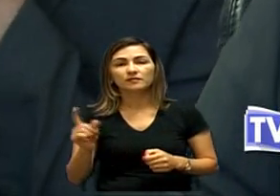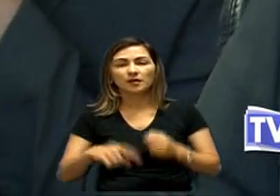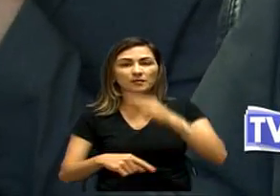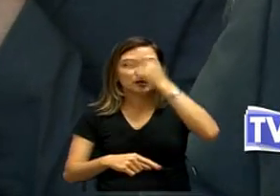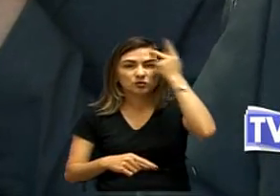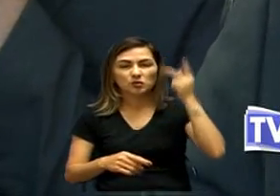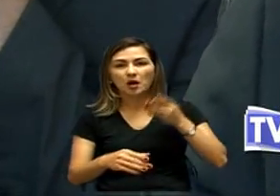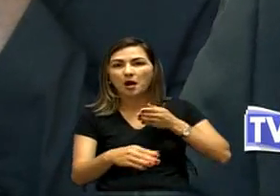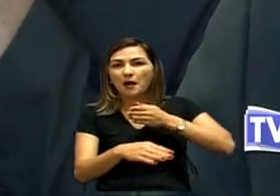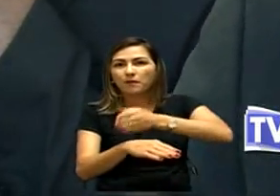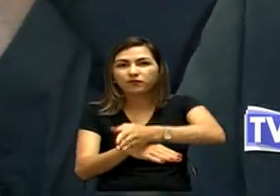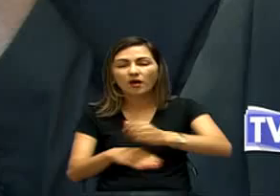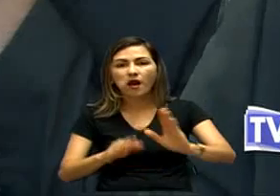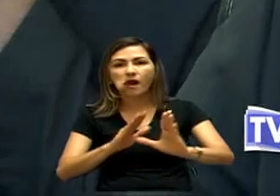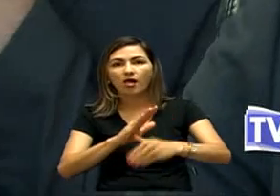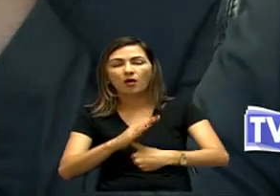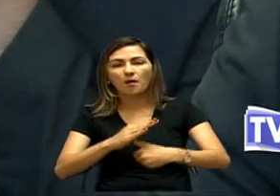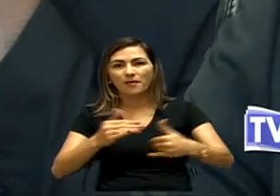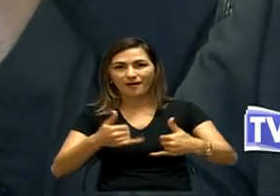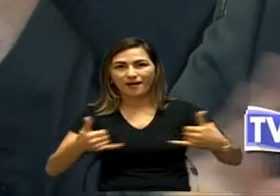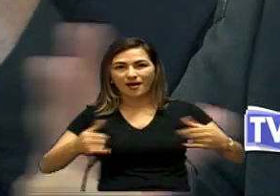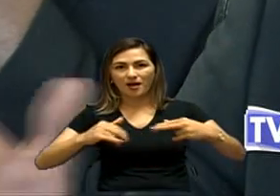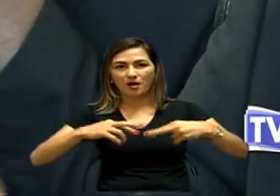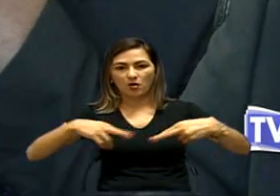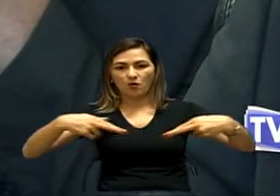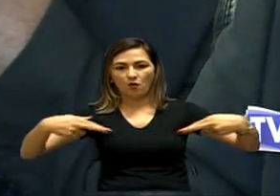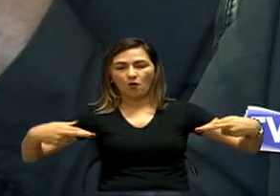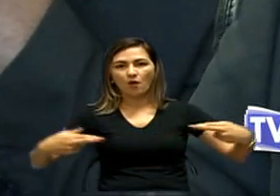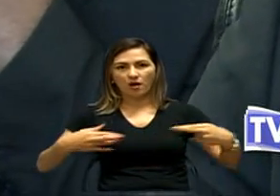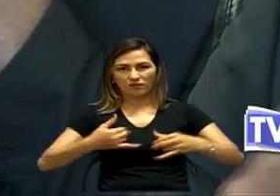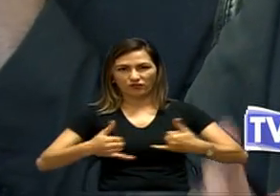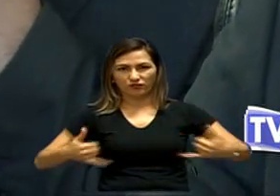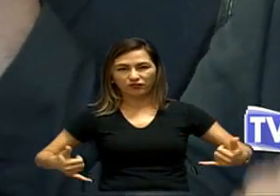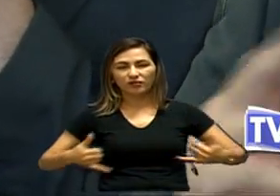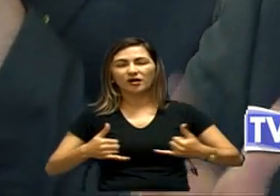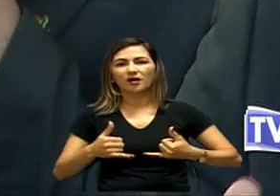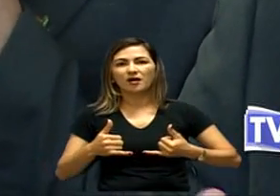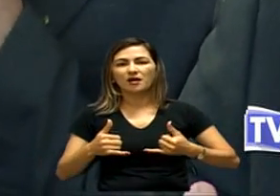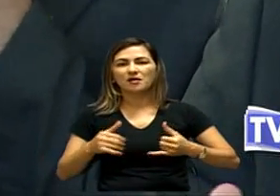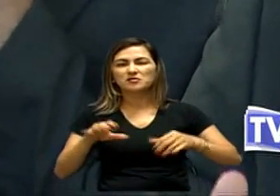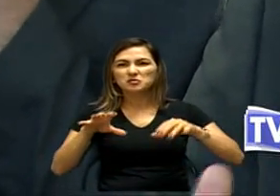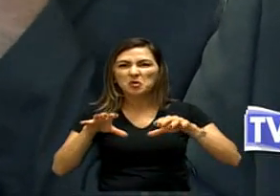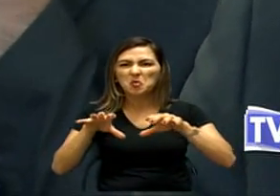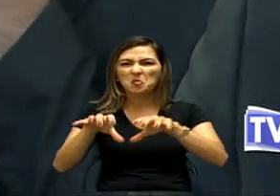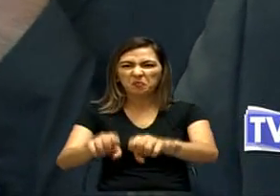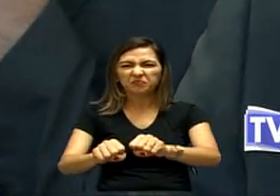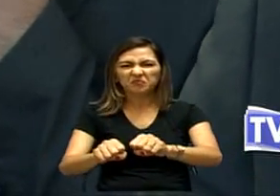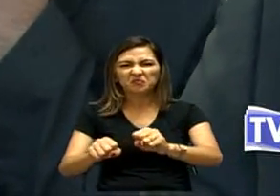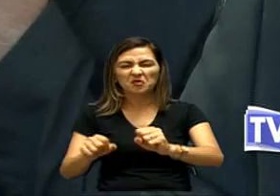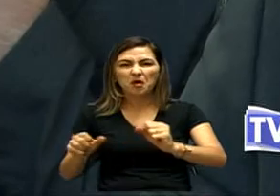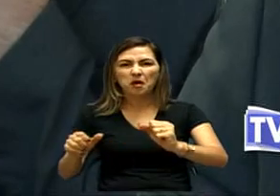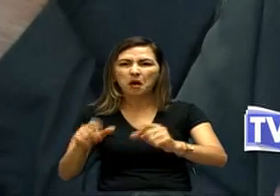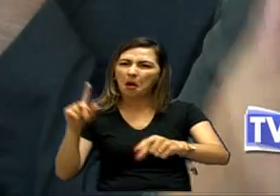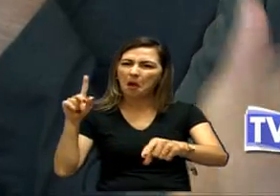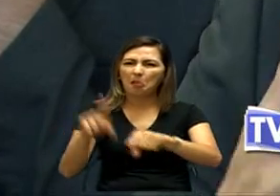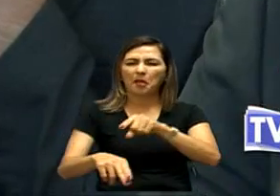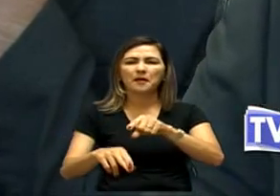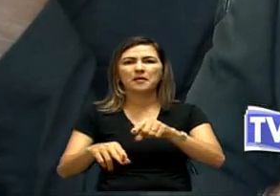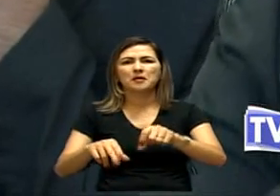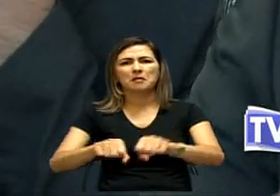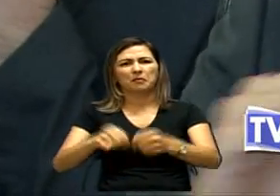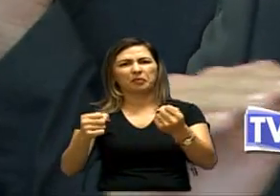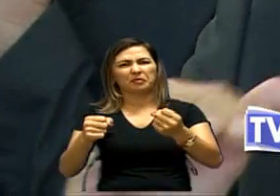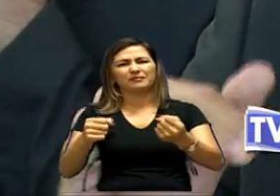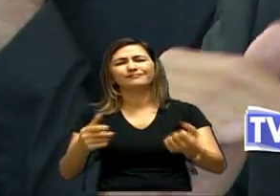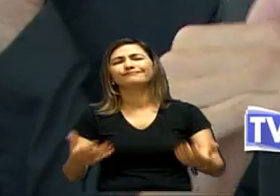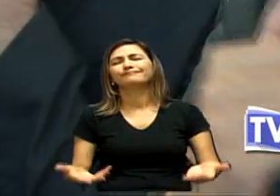fazer o furto de cabos, acaba danificando o material, graças a Deus, na maioria das vezes... Prejudica o ensino das nossas crianças, militar. Graças a